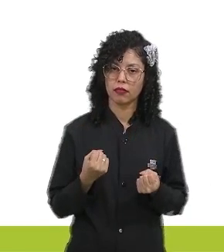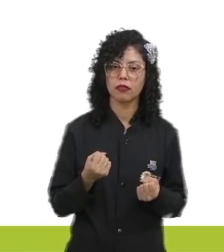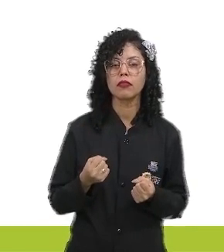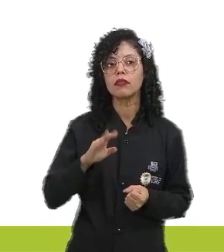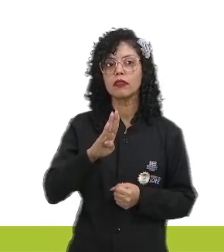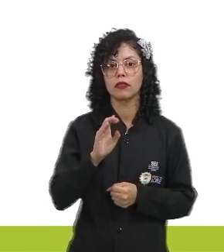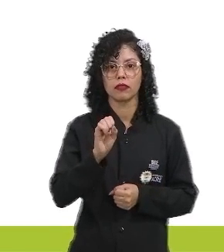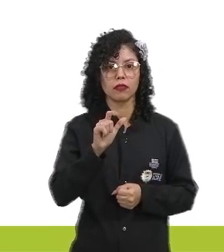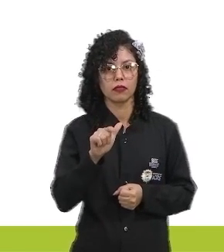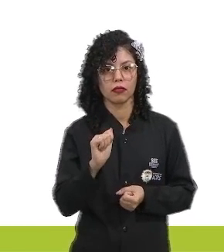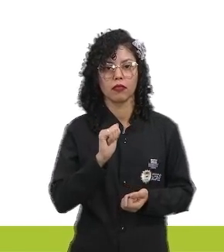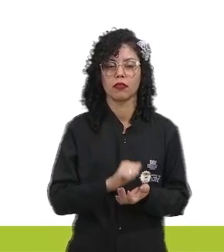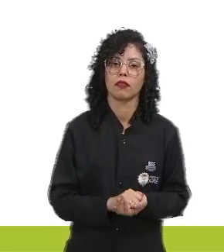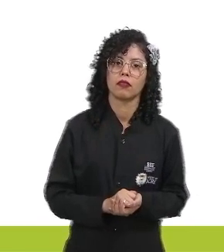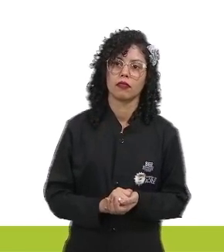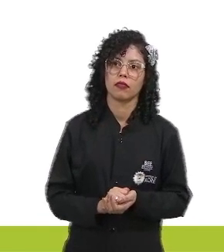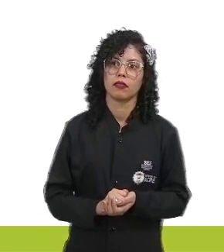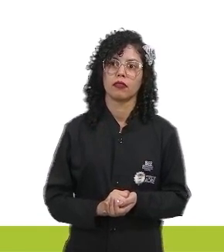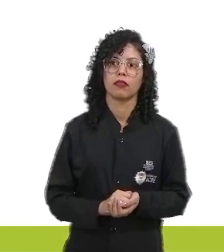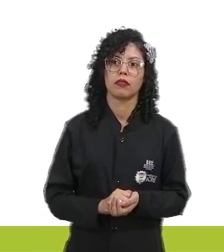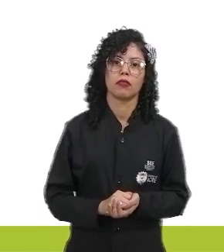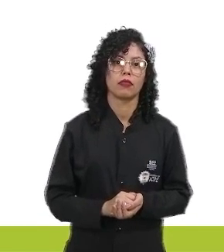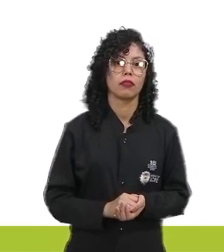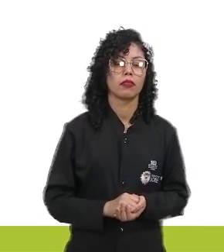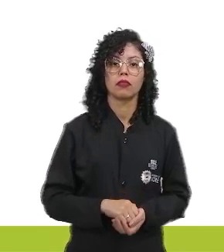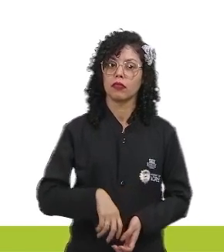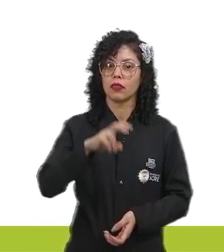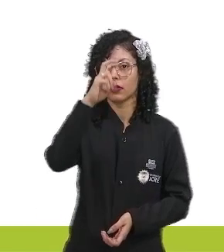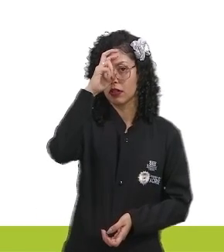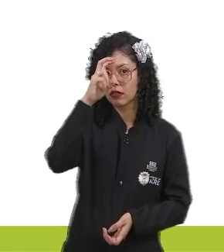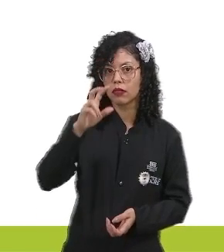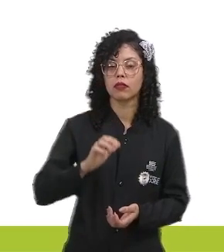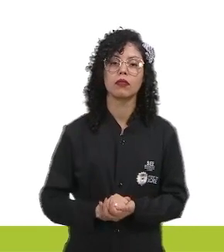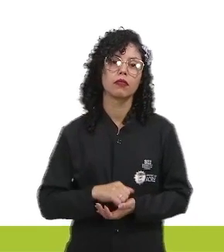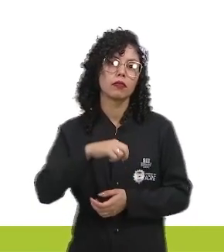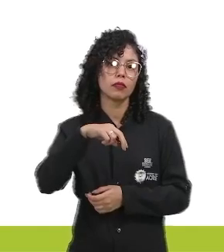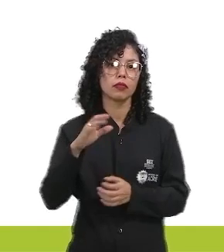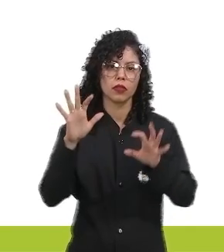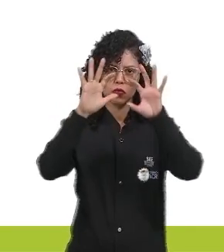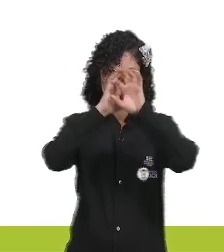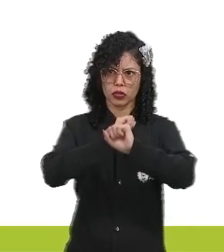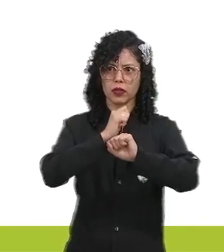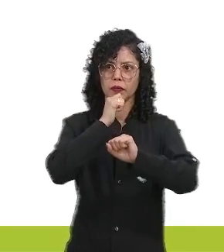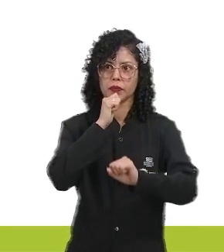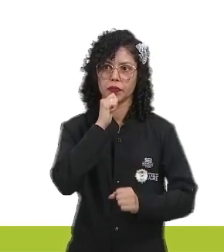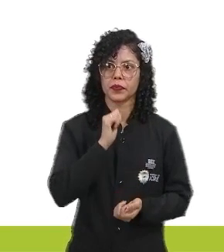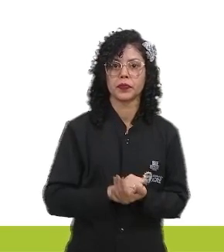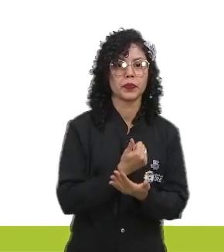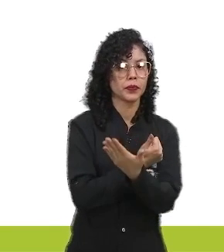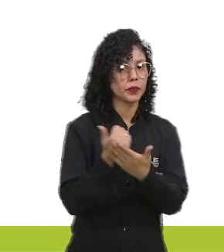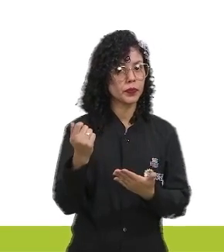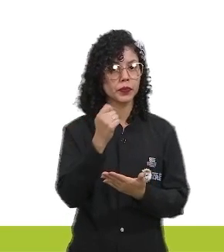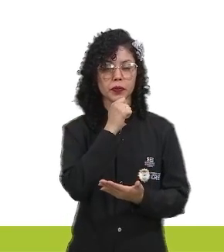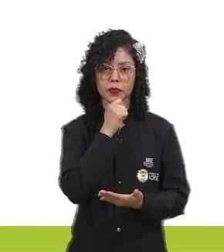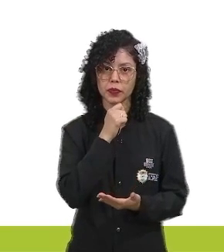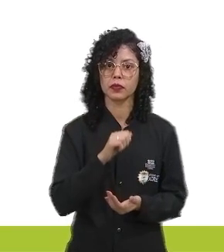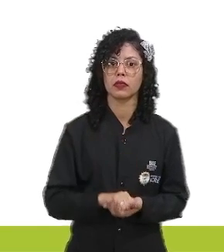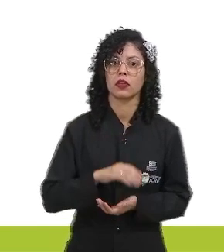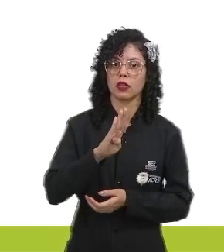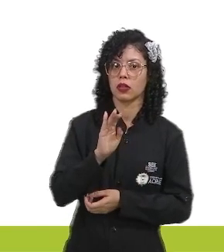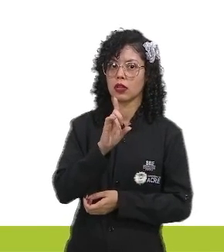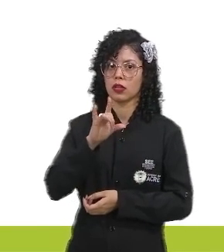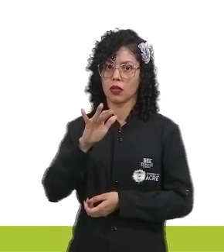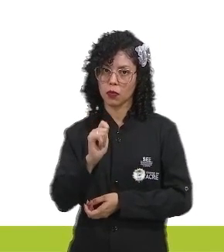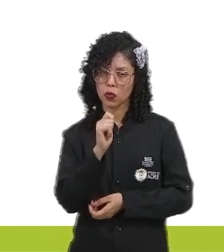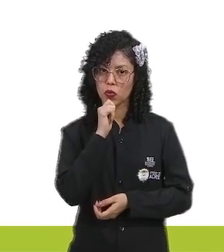Nova York no episódio, né, chamado de Quinta-feira Negra, que foi quando as ações das bolsas de valores, da Bolsa de Valores de